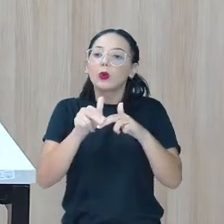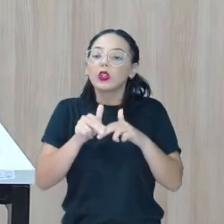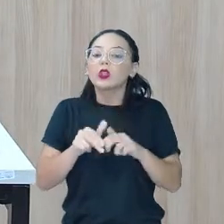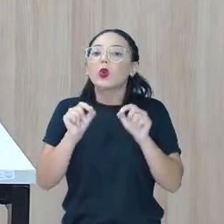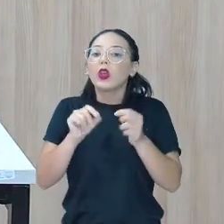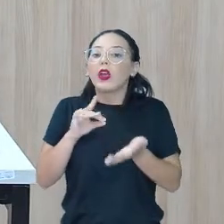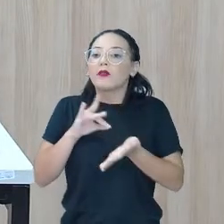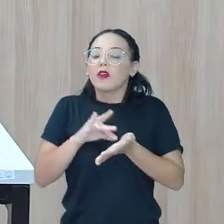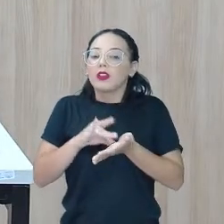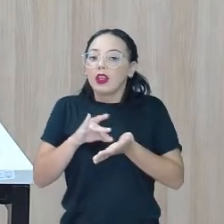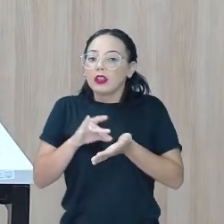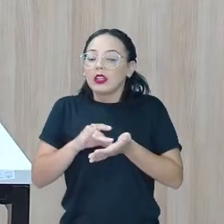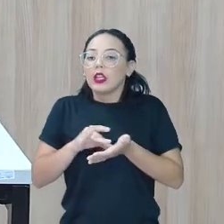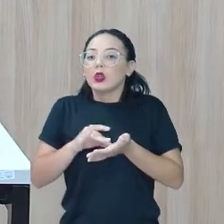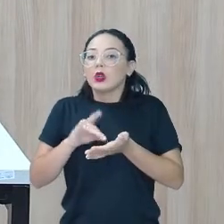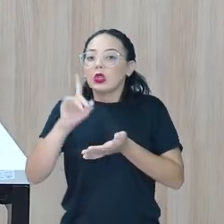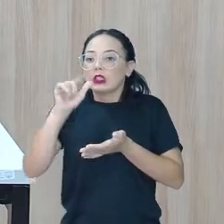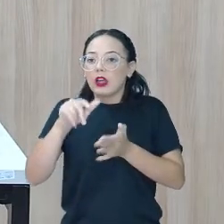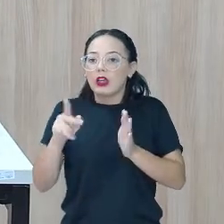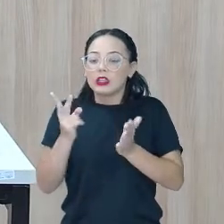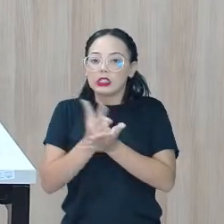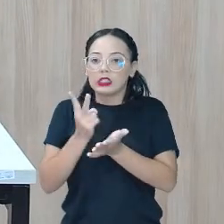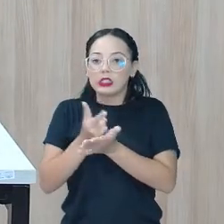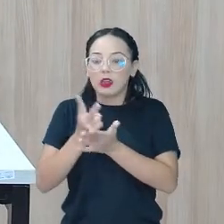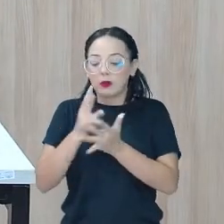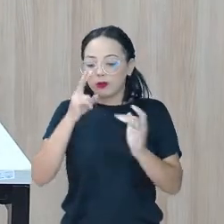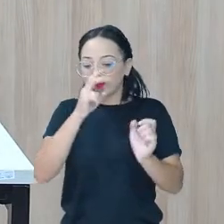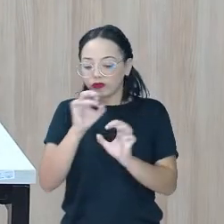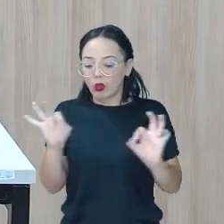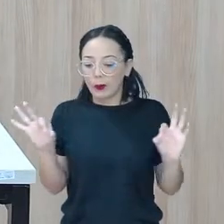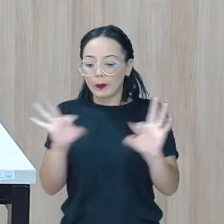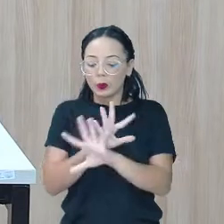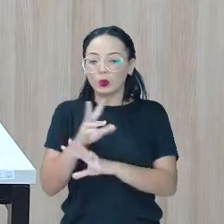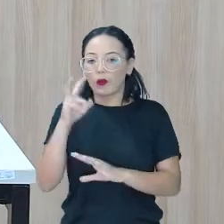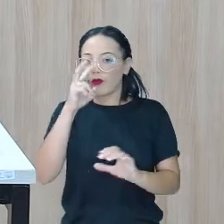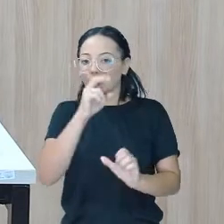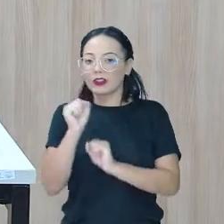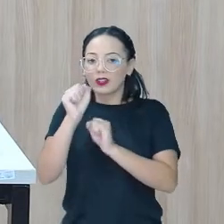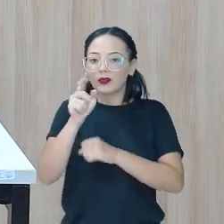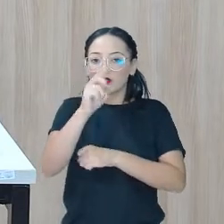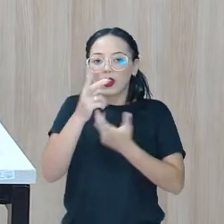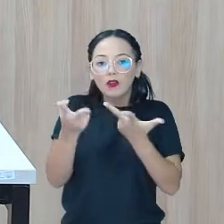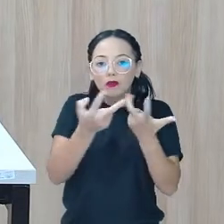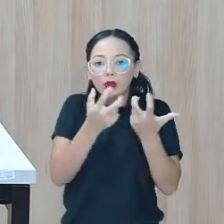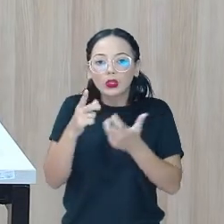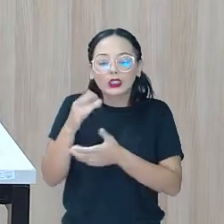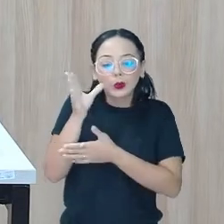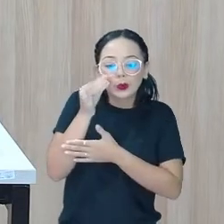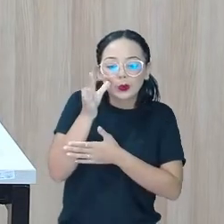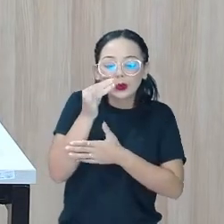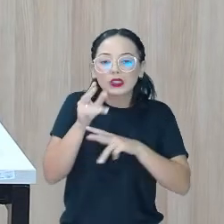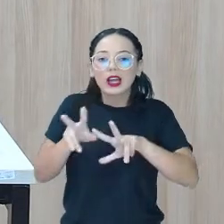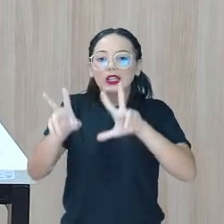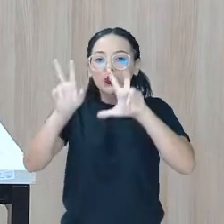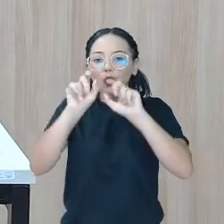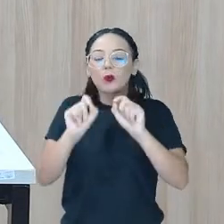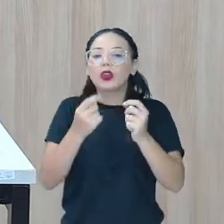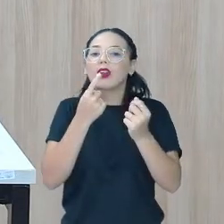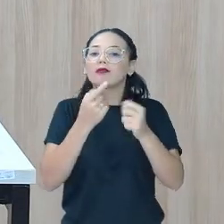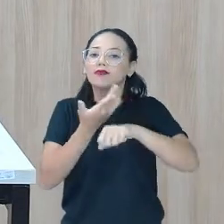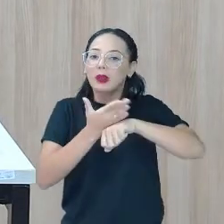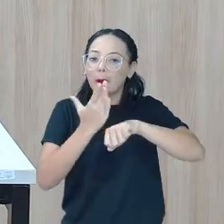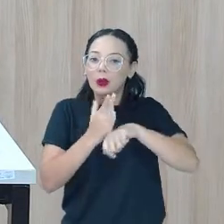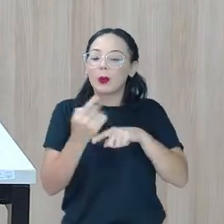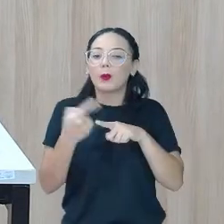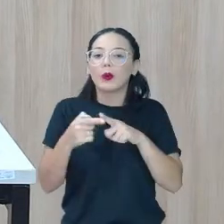como verdadeiros soldados, prontos para uma batalha. Viram que tem uma curiosidade em relação aos glóbulos brancos?